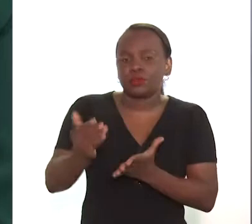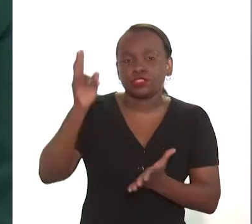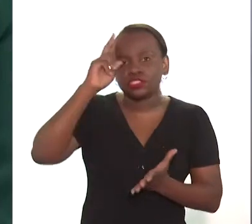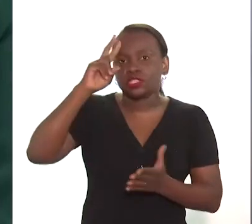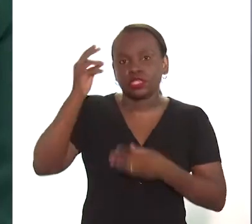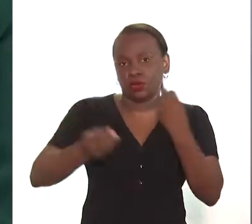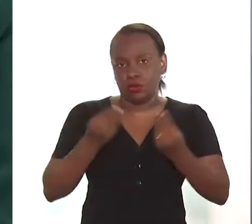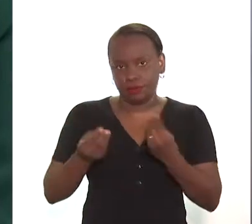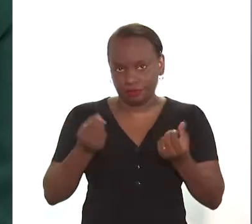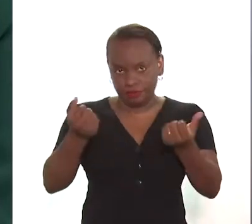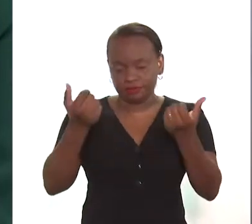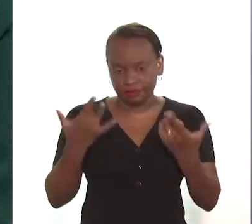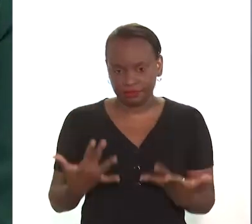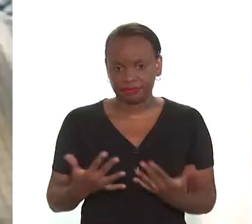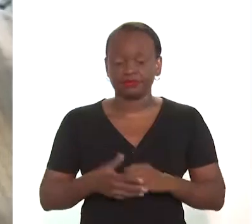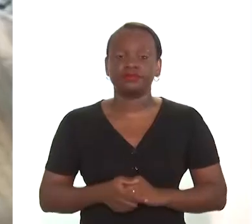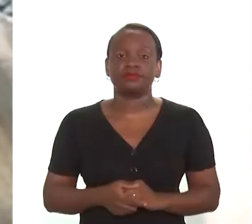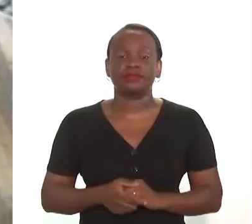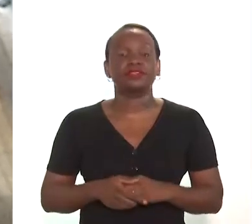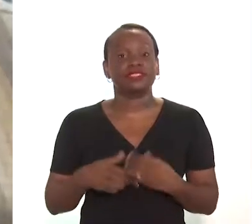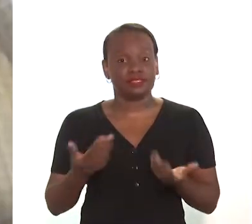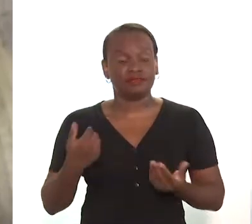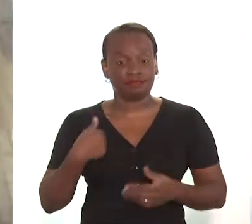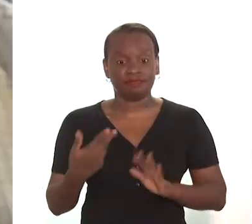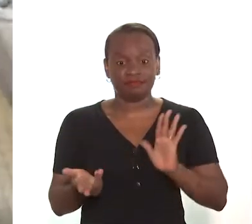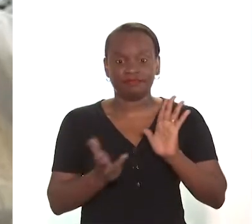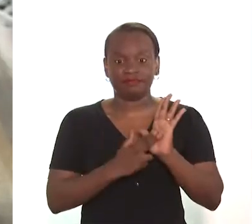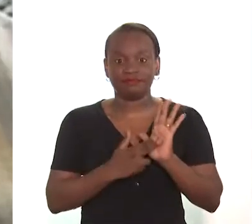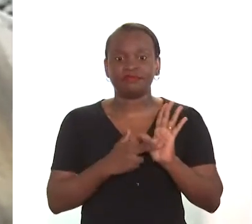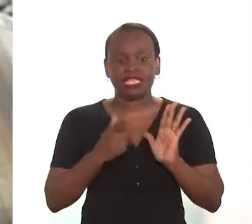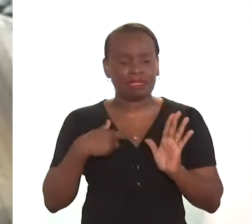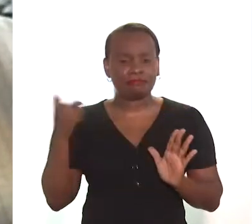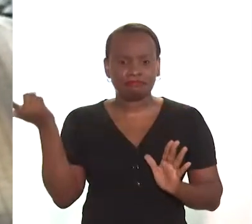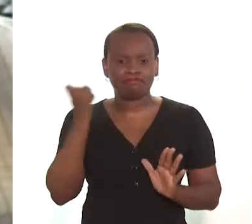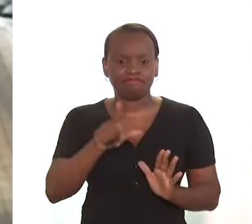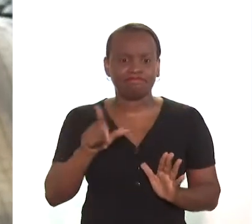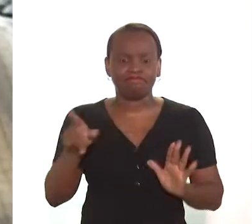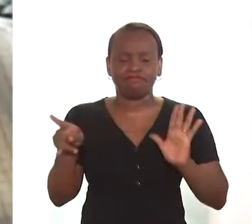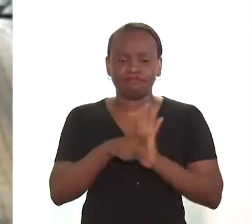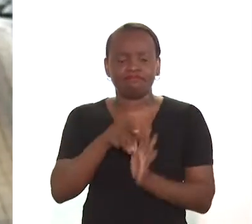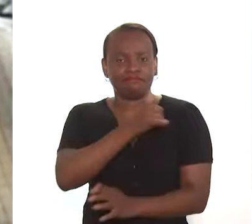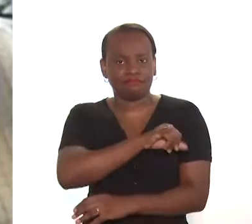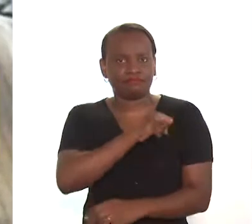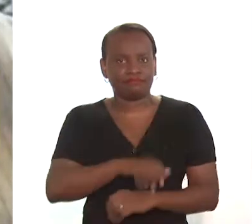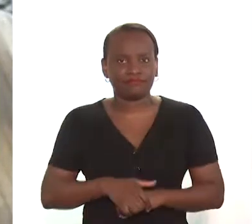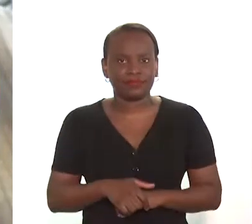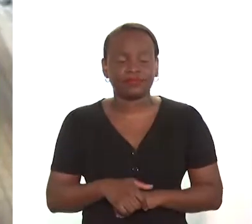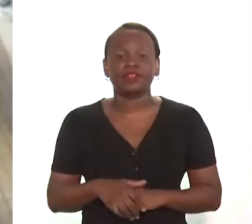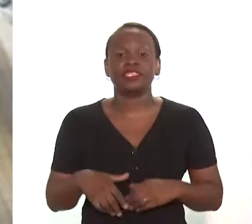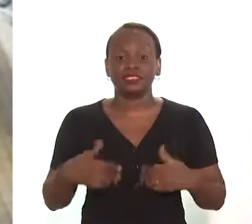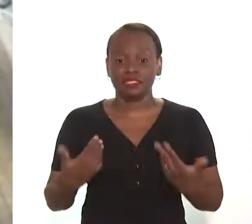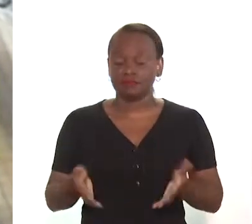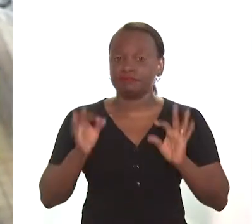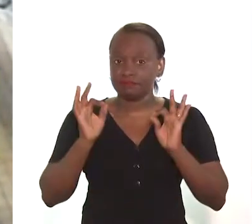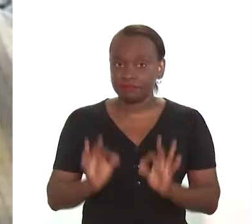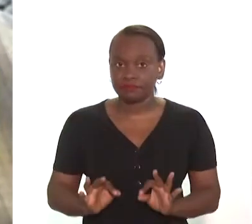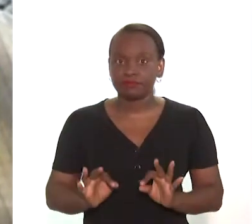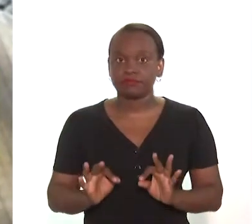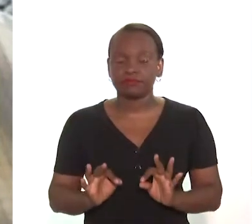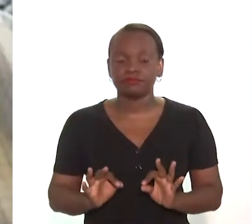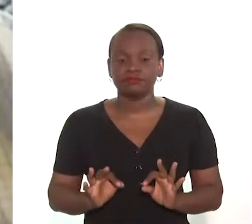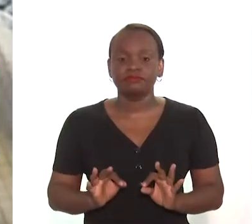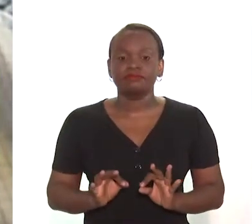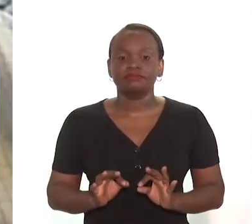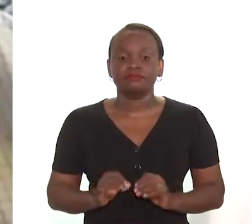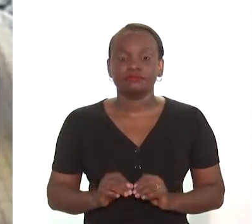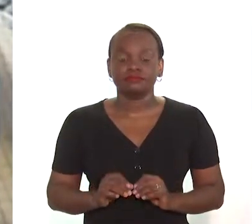escrever essa história? Conta aqui para a gente. Eu confesso a você que isso foi uma conquista do Rio. Ou seja, de